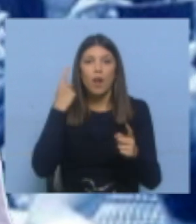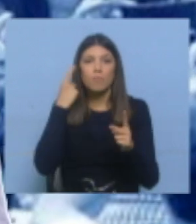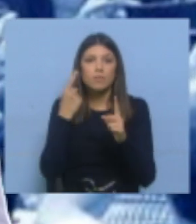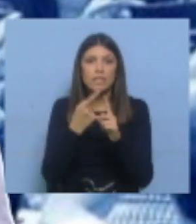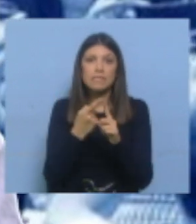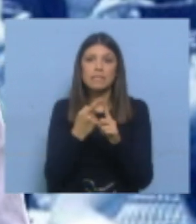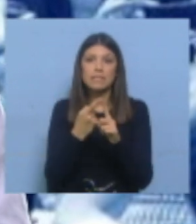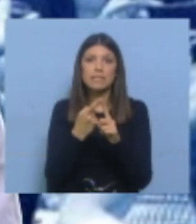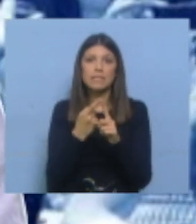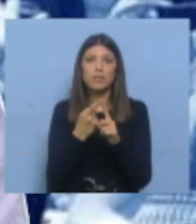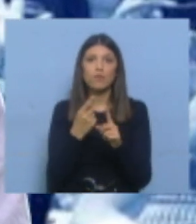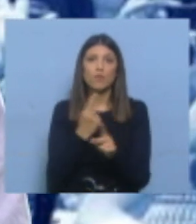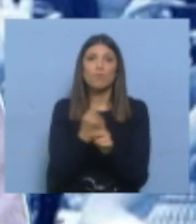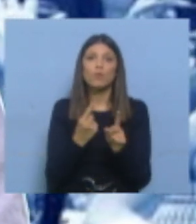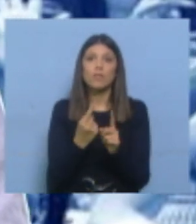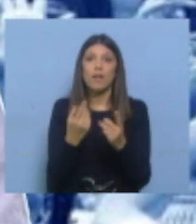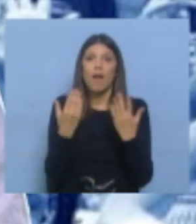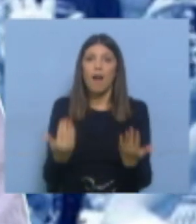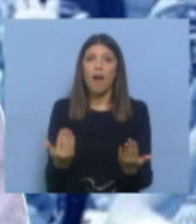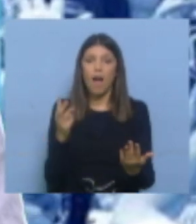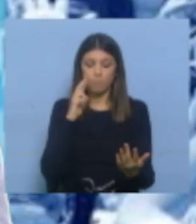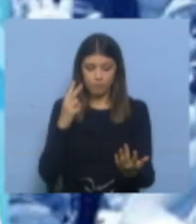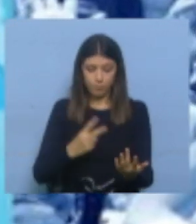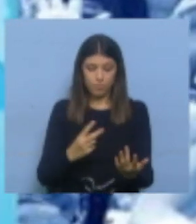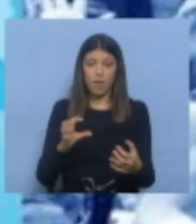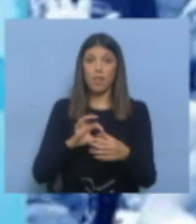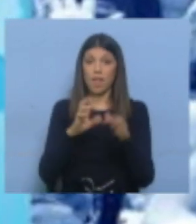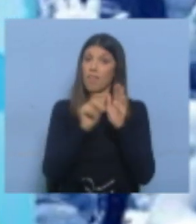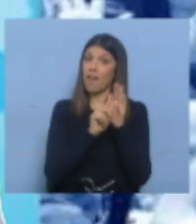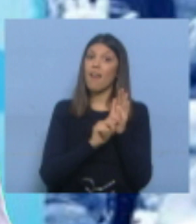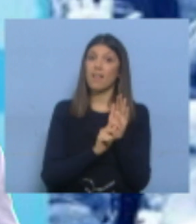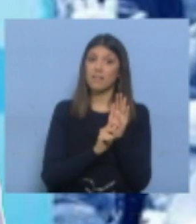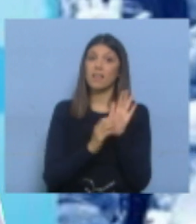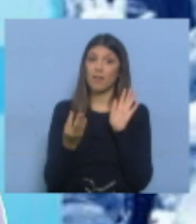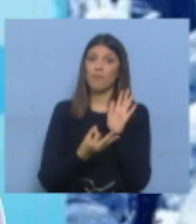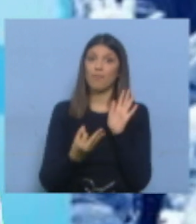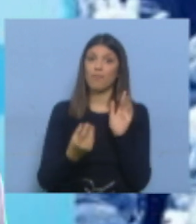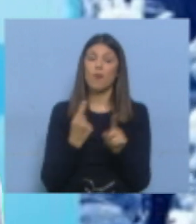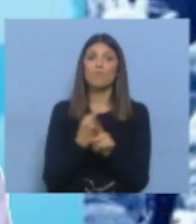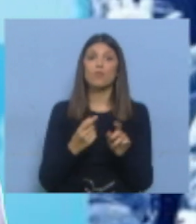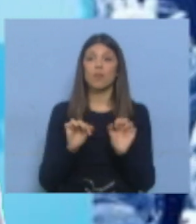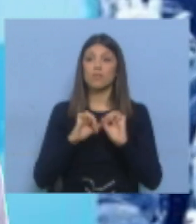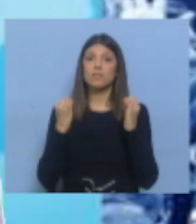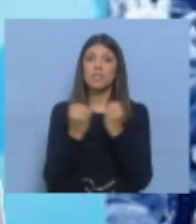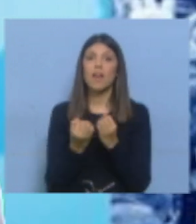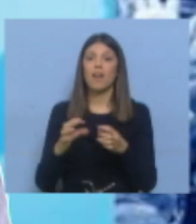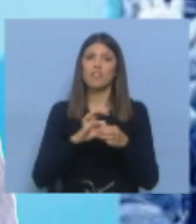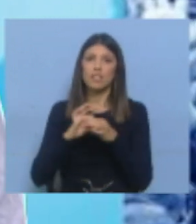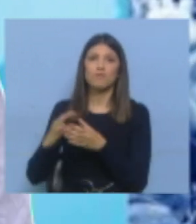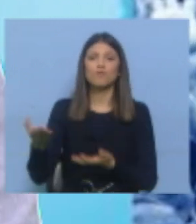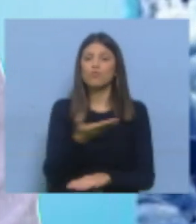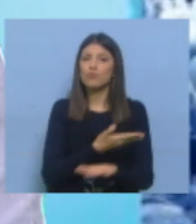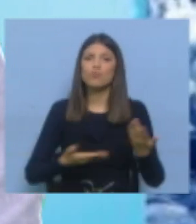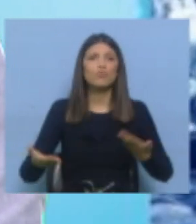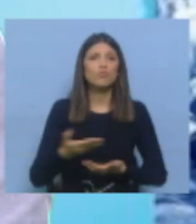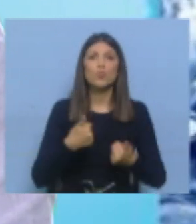razão de existência. E isto tem muito que ver também com ética, porque numa sociedade interligada, em que tudo está interligado